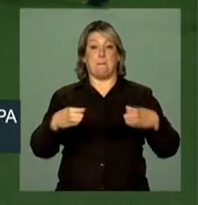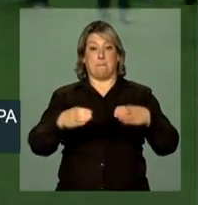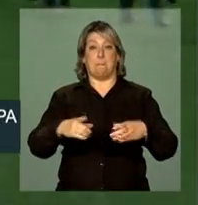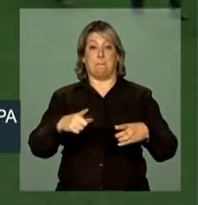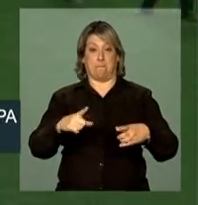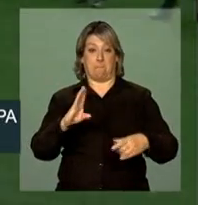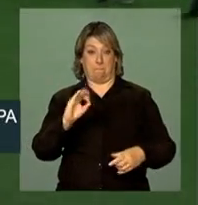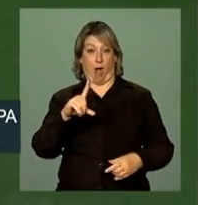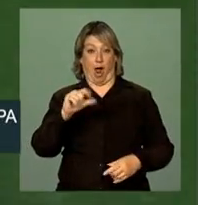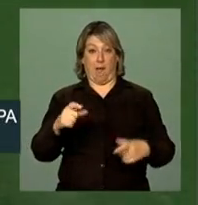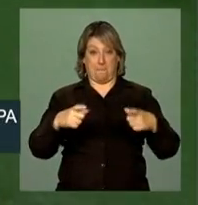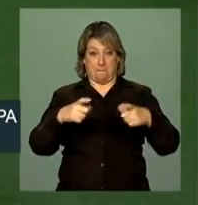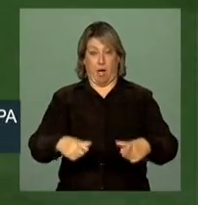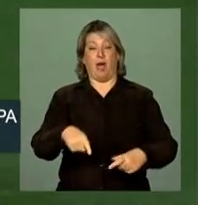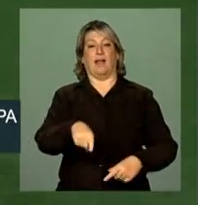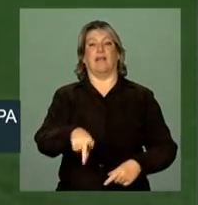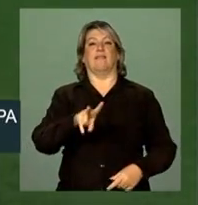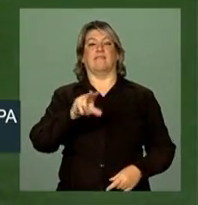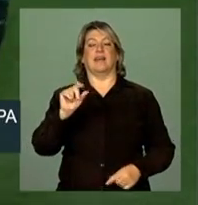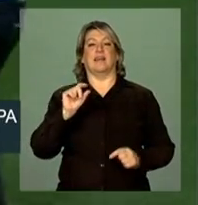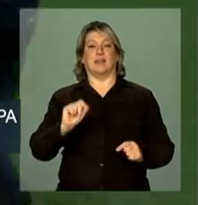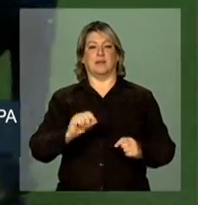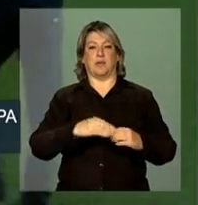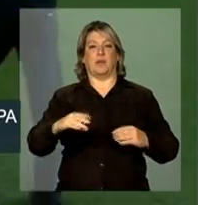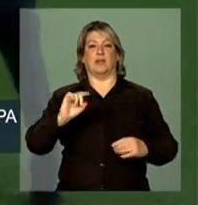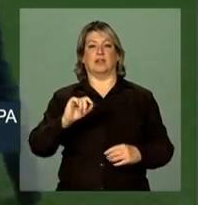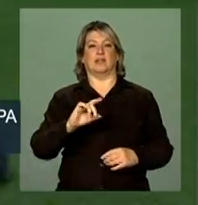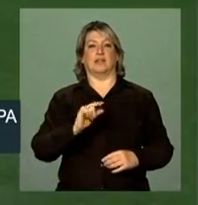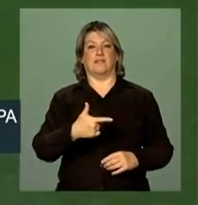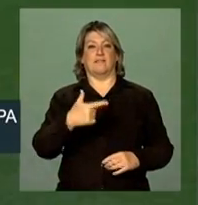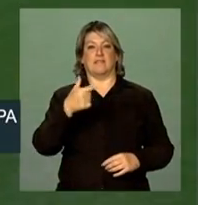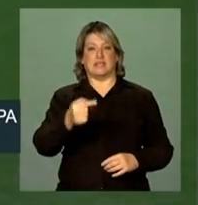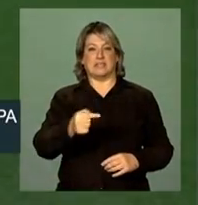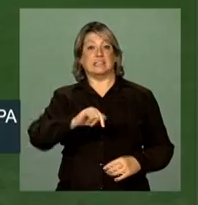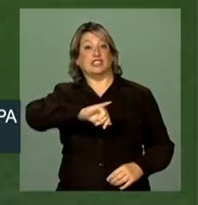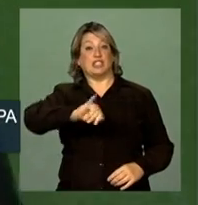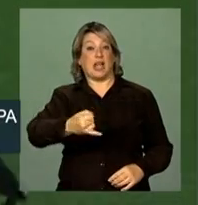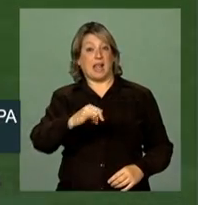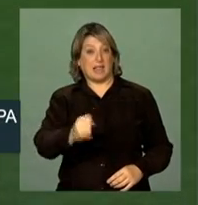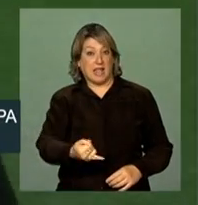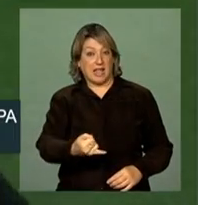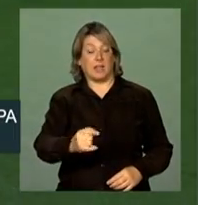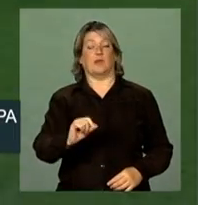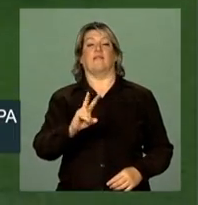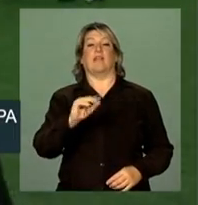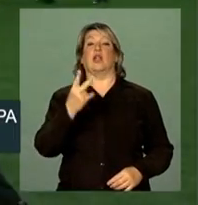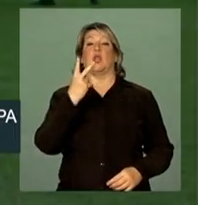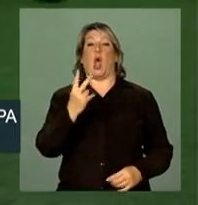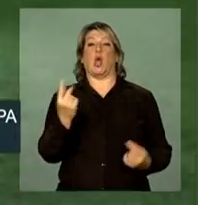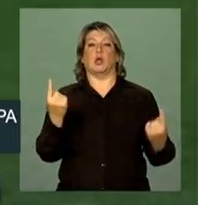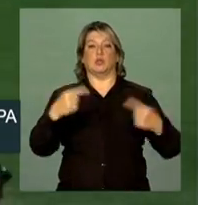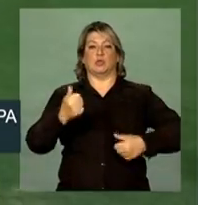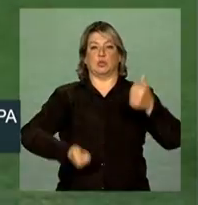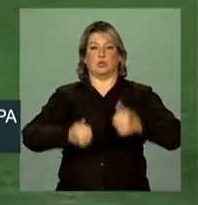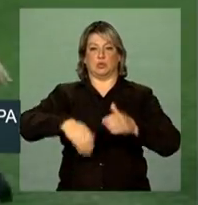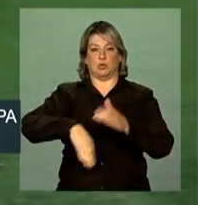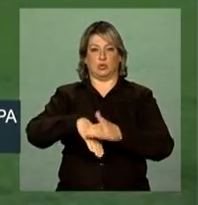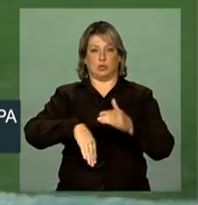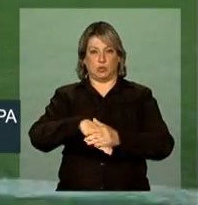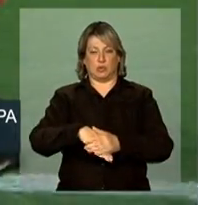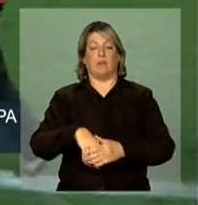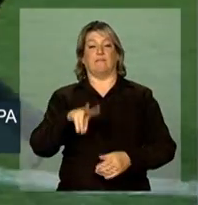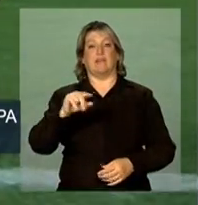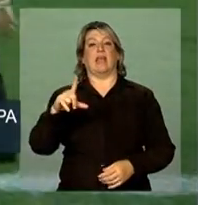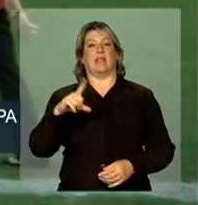no gramado do Castelão em 27 de janeiro, com dois jogos de uma só vez. Vai haver uma